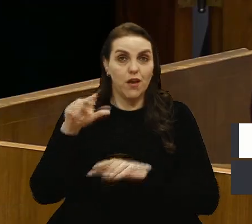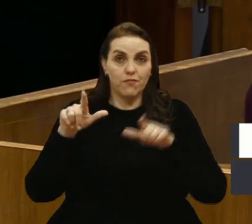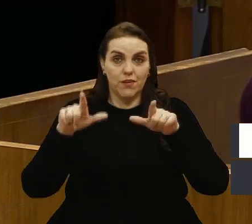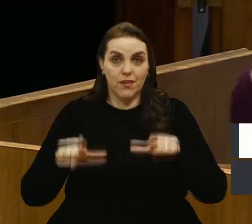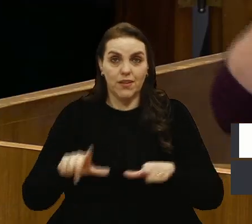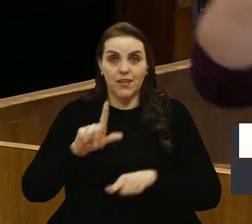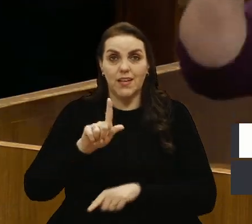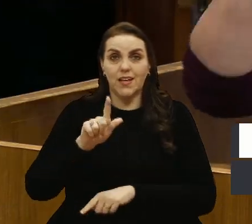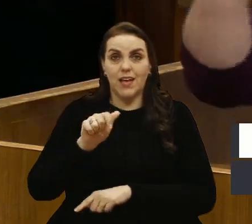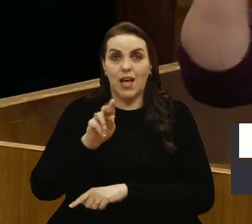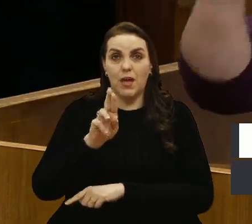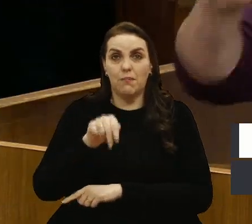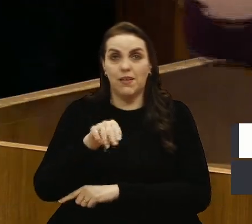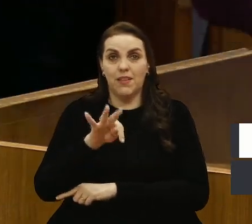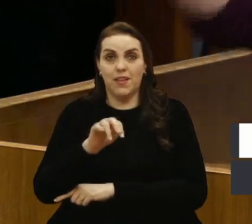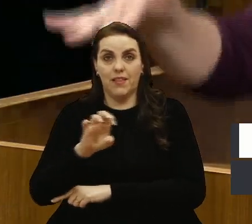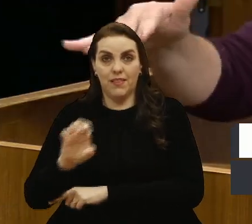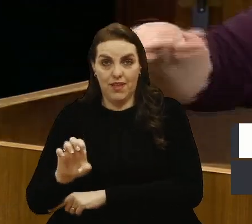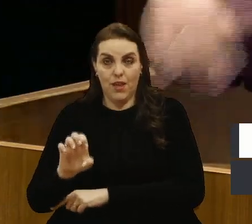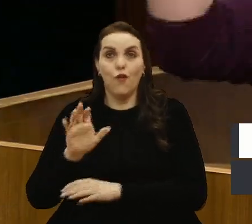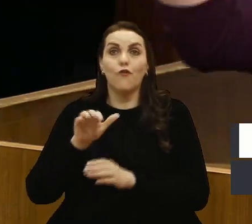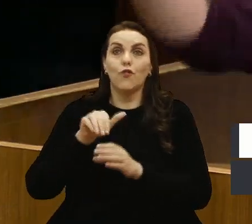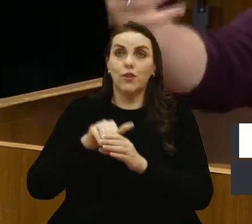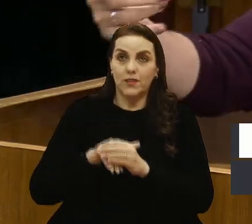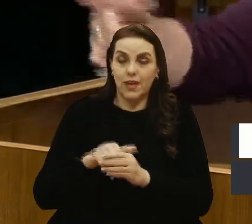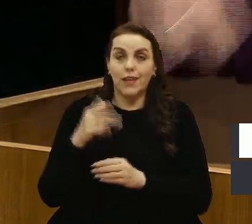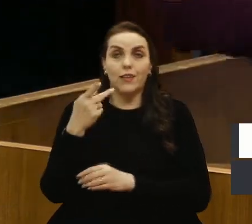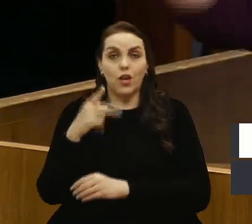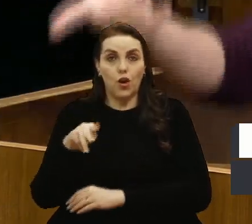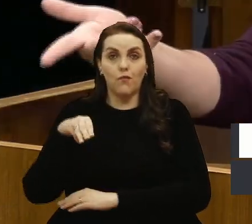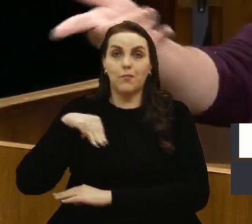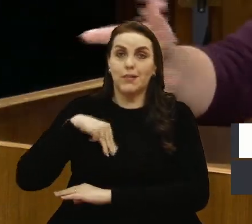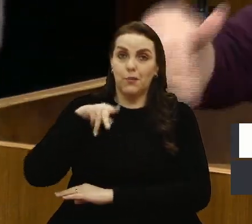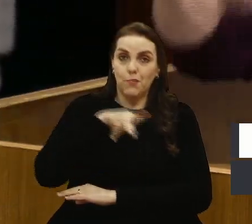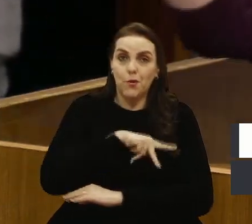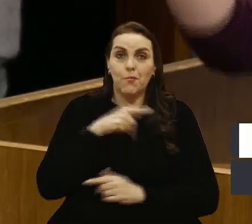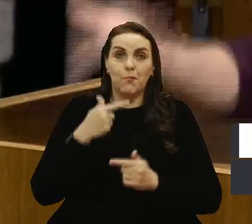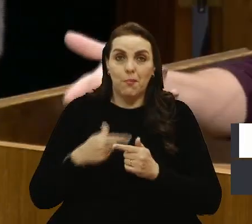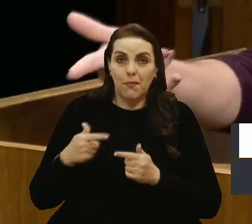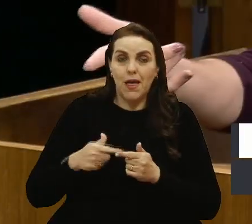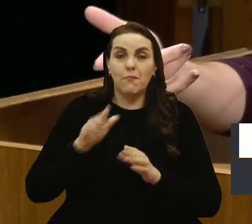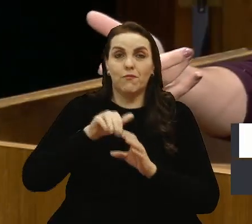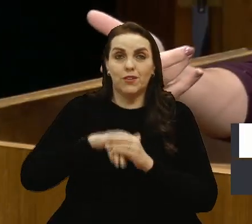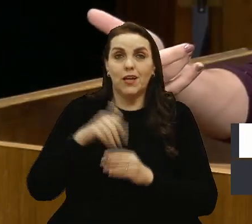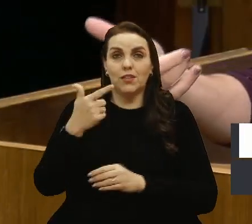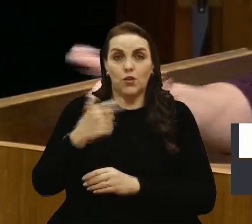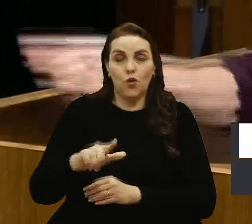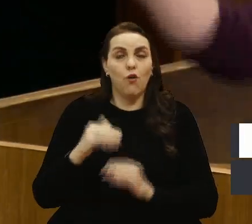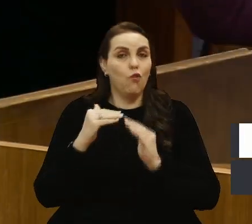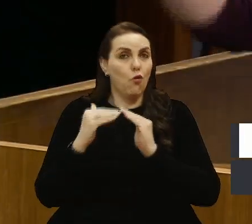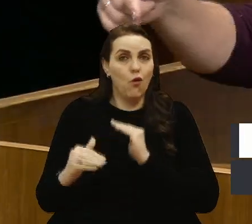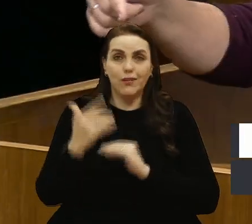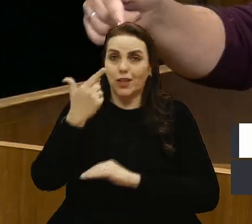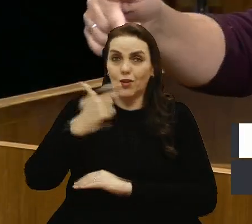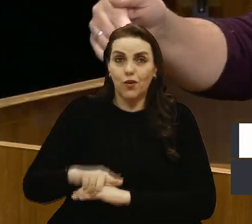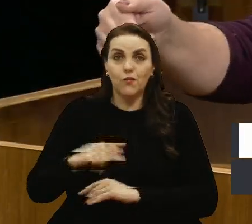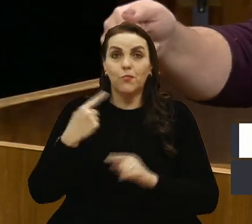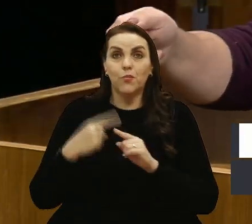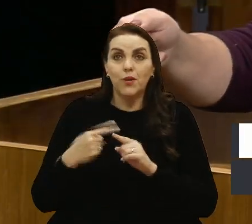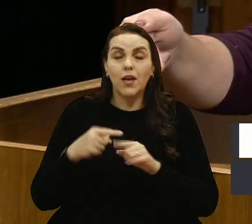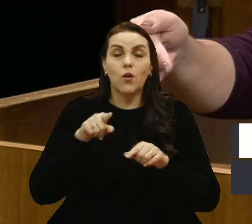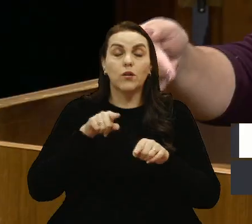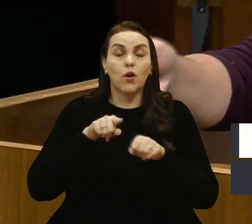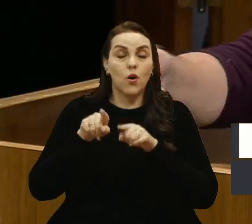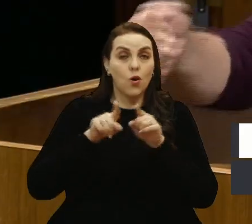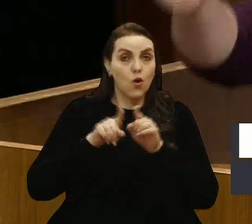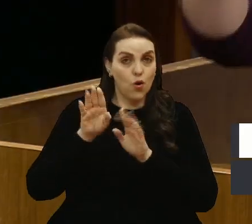de novo, acredito que ainda tem um problema do MP, a gente vai ter que votar de novo, vou votar contra novamente, porque quando eu concorri na